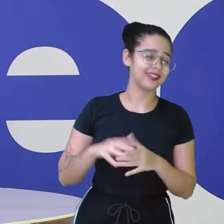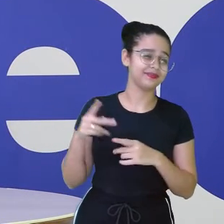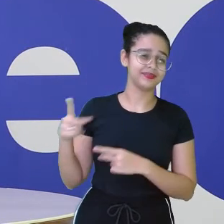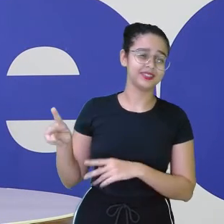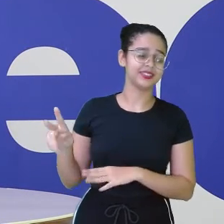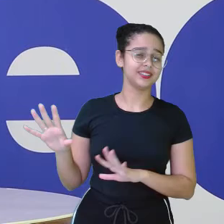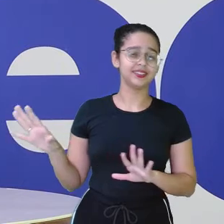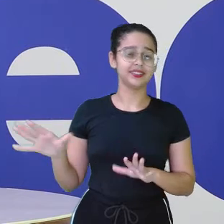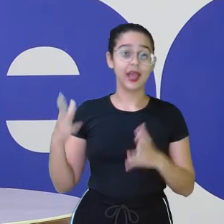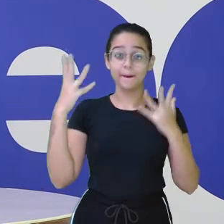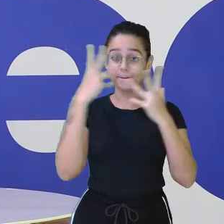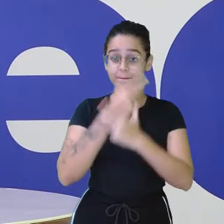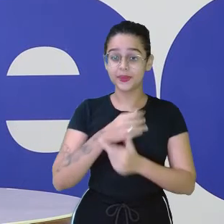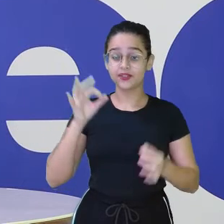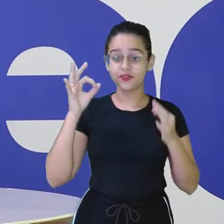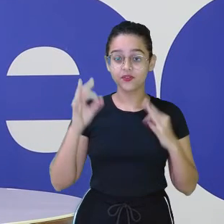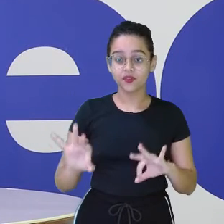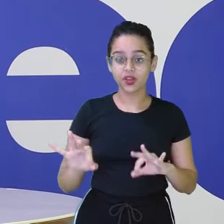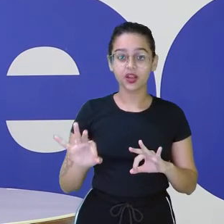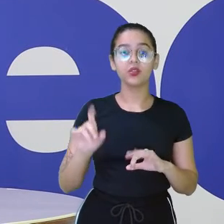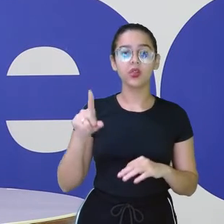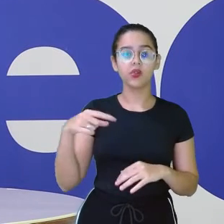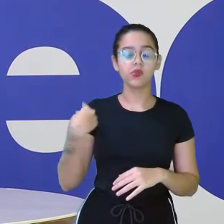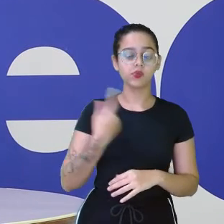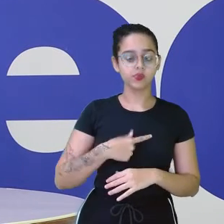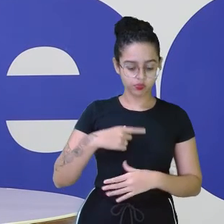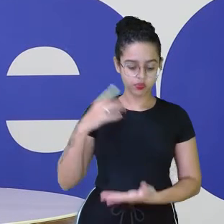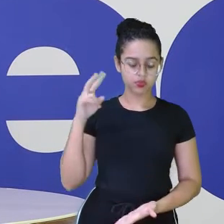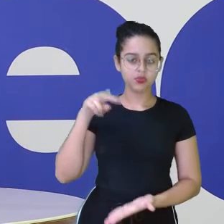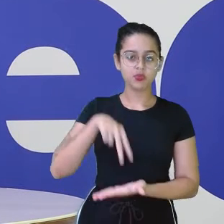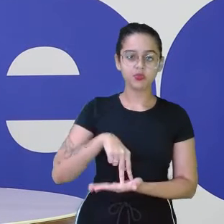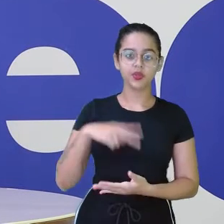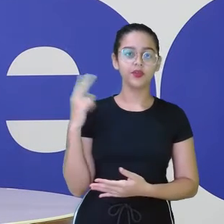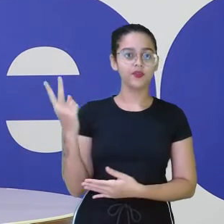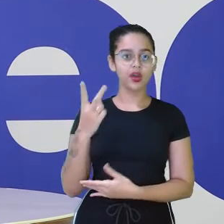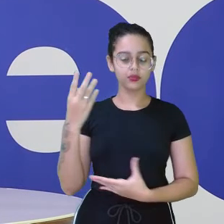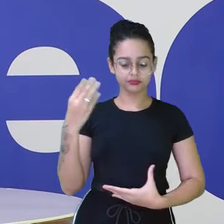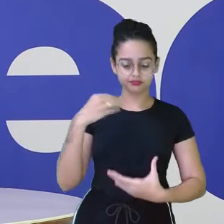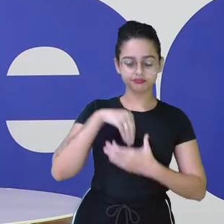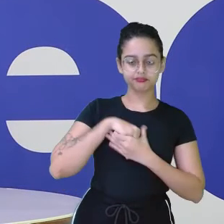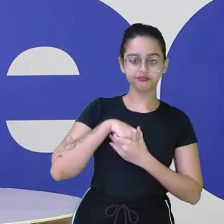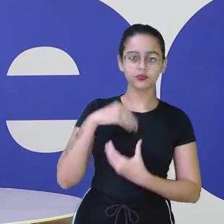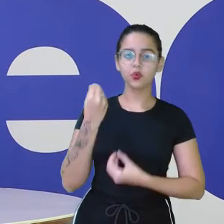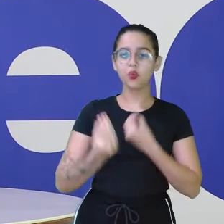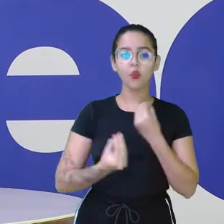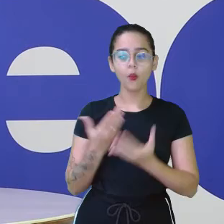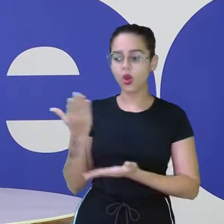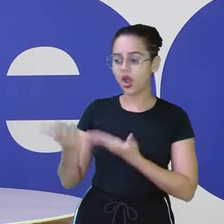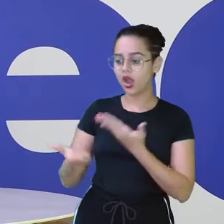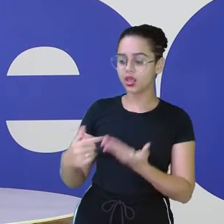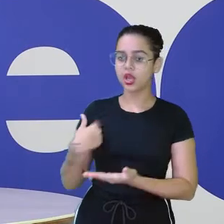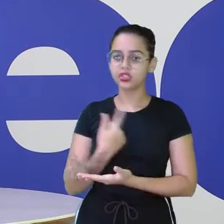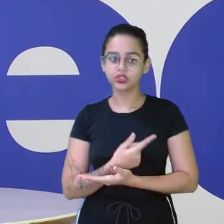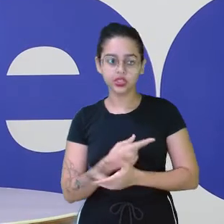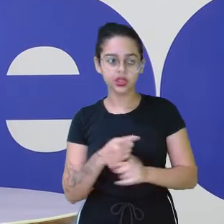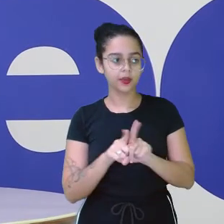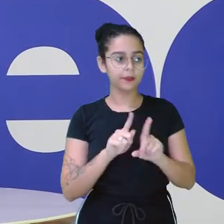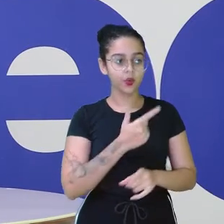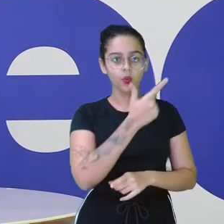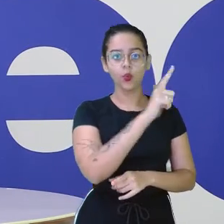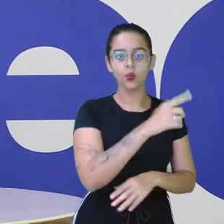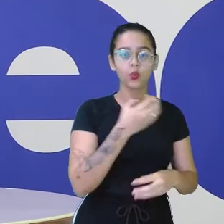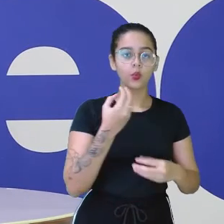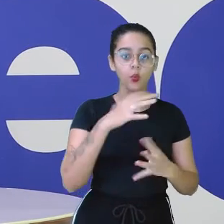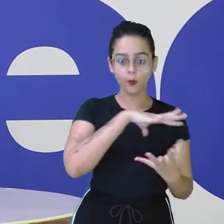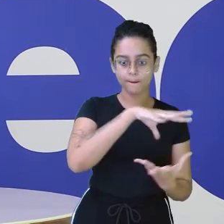tenho. E a beleza, de fato, é o que a gente é. Nos Exato. nossos valores, como a gente lida, né, com nós, com os outros, com o